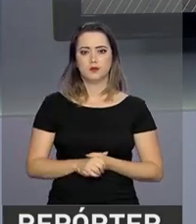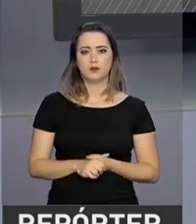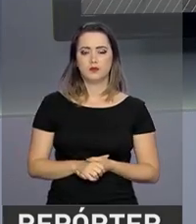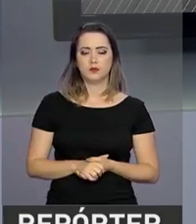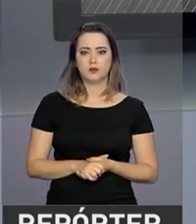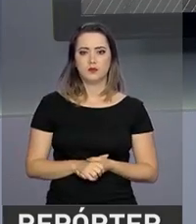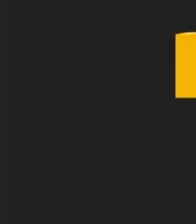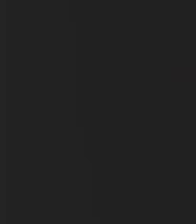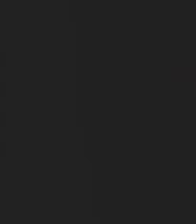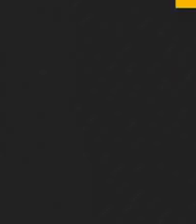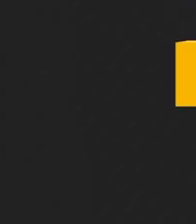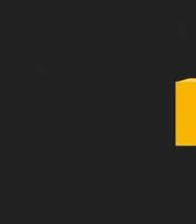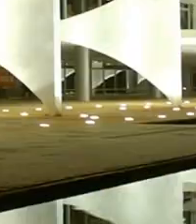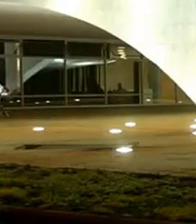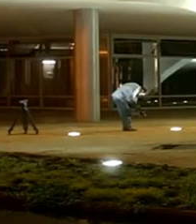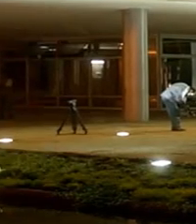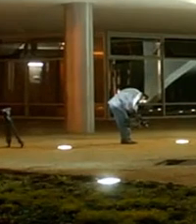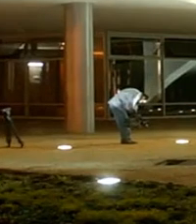Federal.